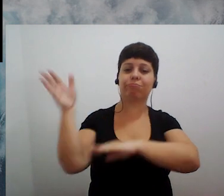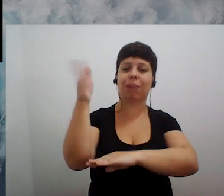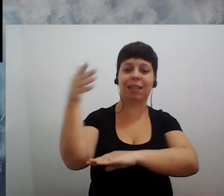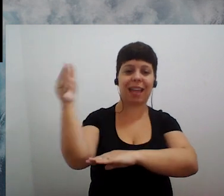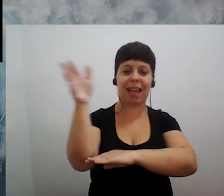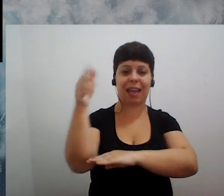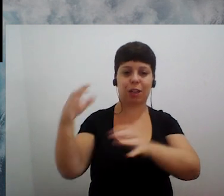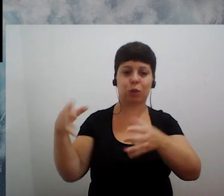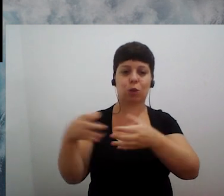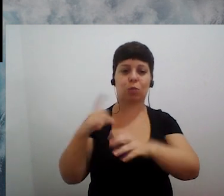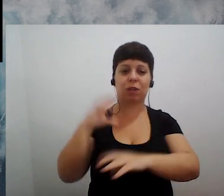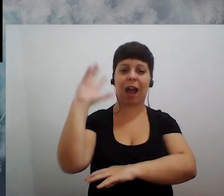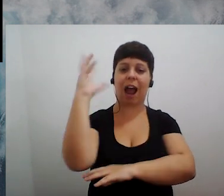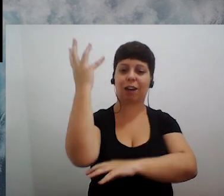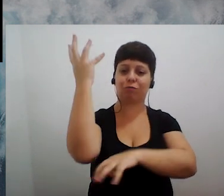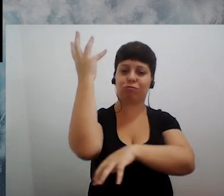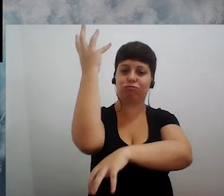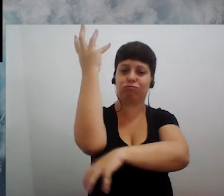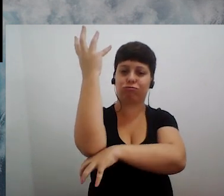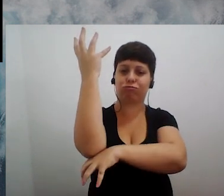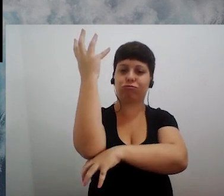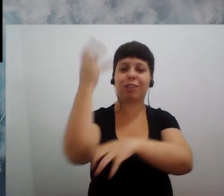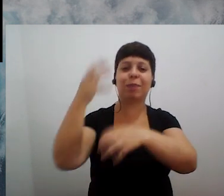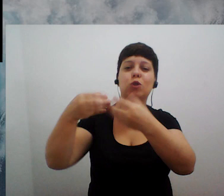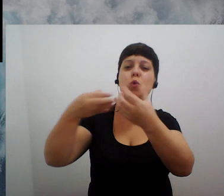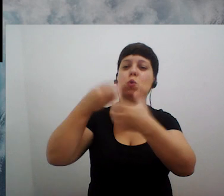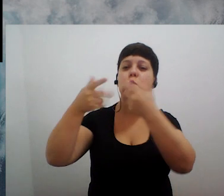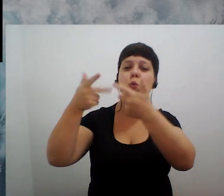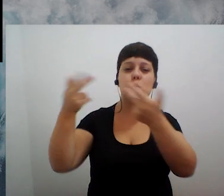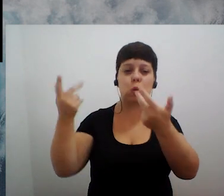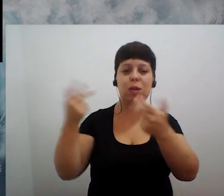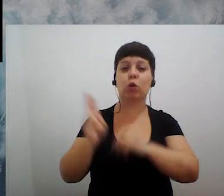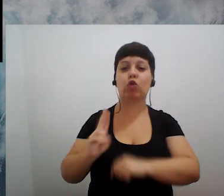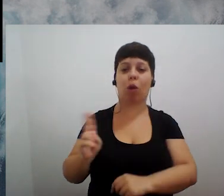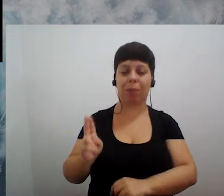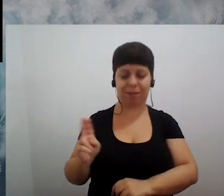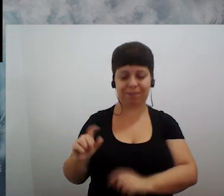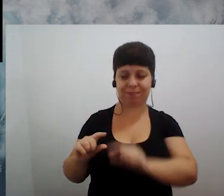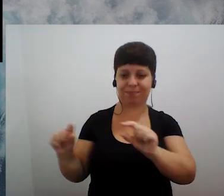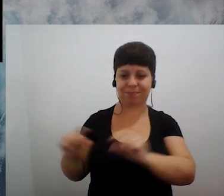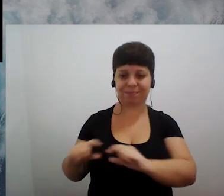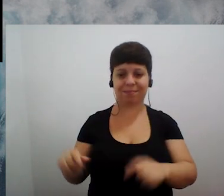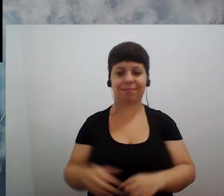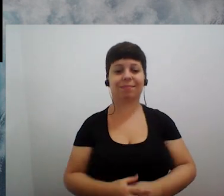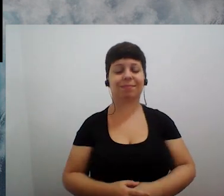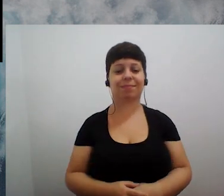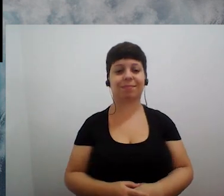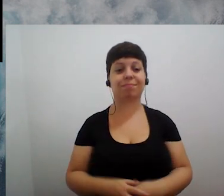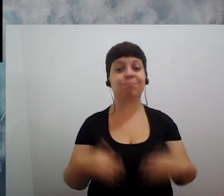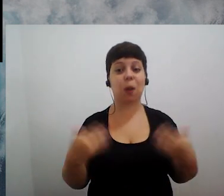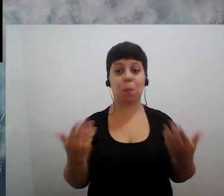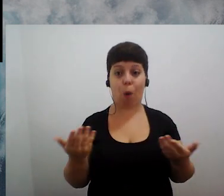o estandarte do nosso grupo com uma árvore, suas raízes, seus frutos e o nome do nosso grupo.